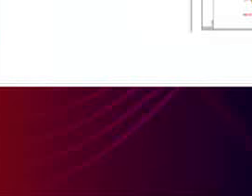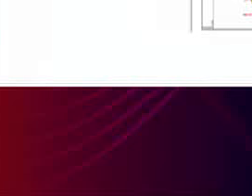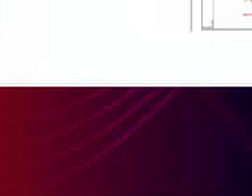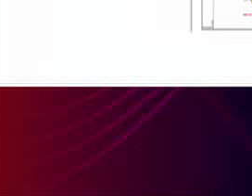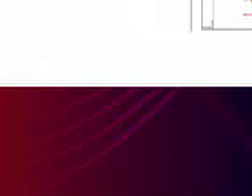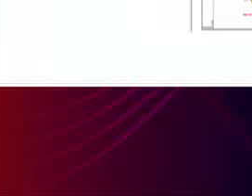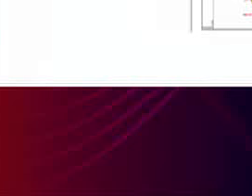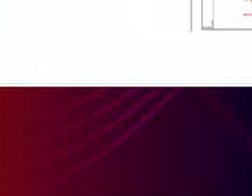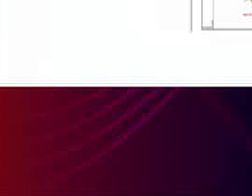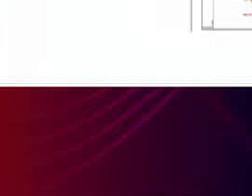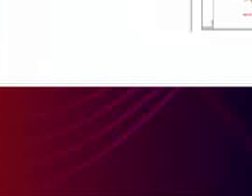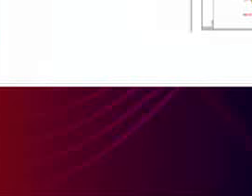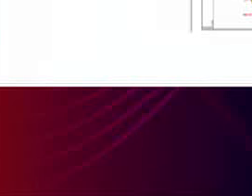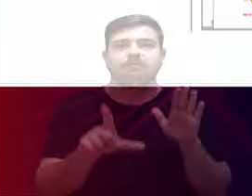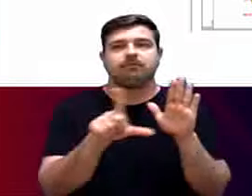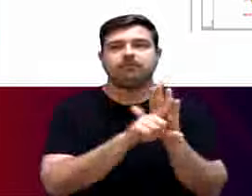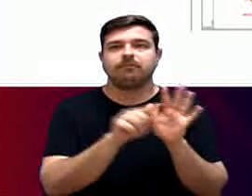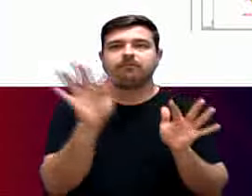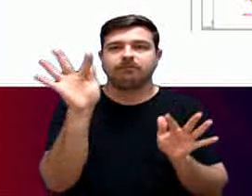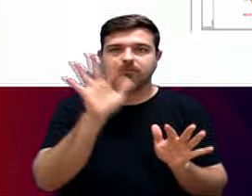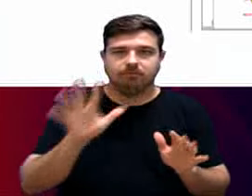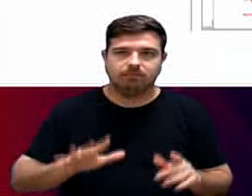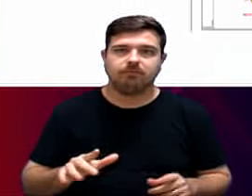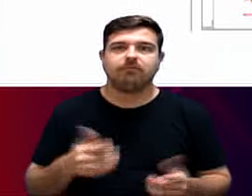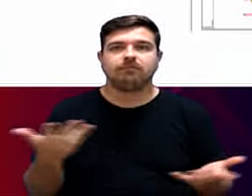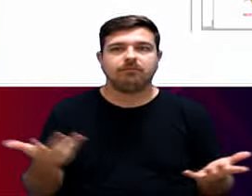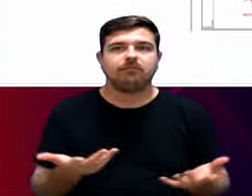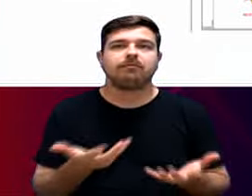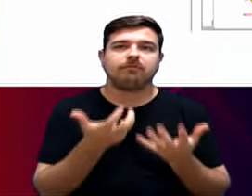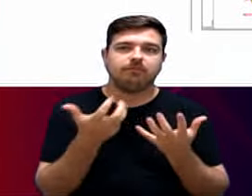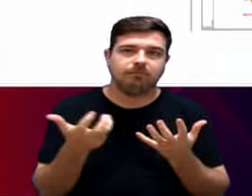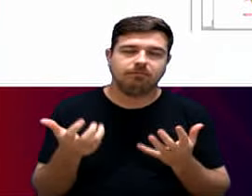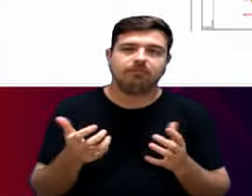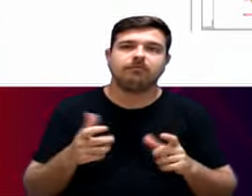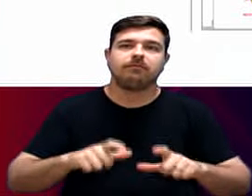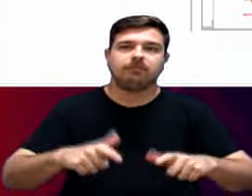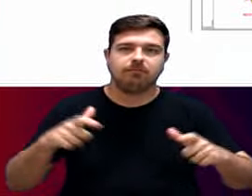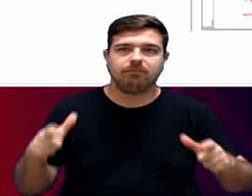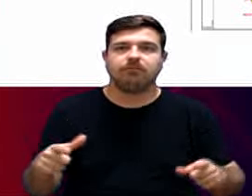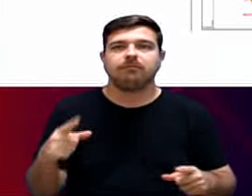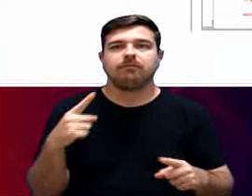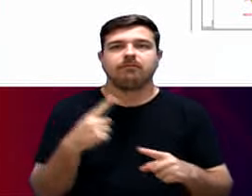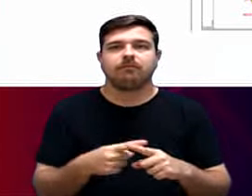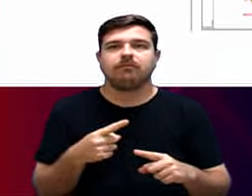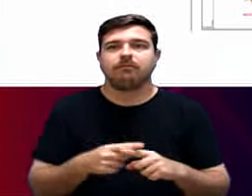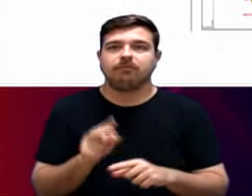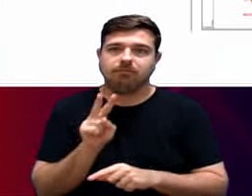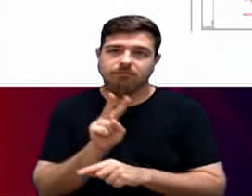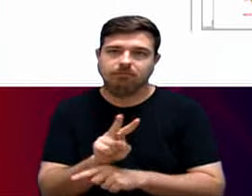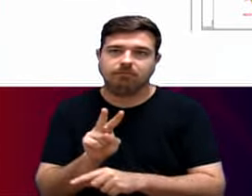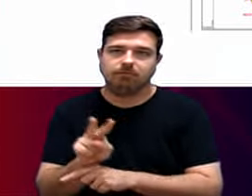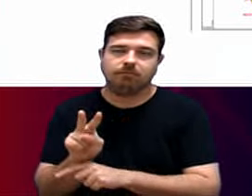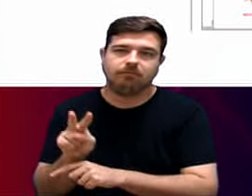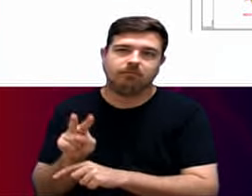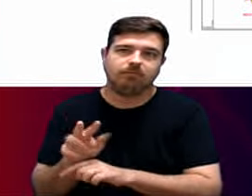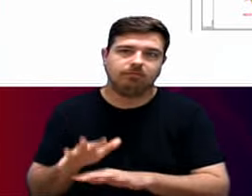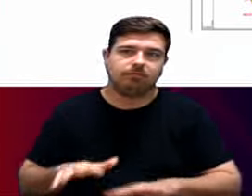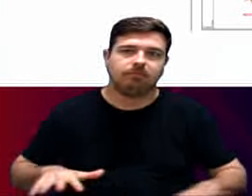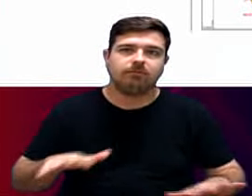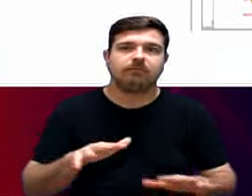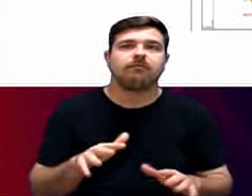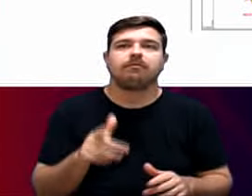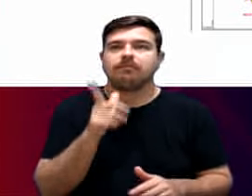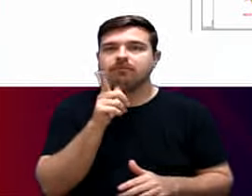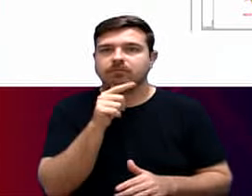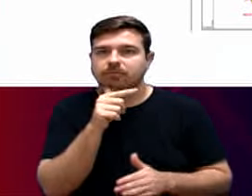em lei federal a proposta é ampliar de certa forma com o objetivo de proteger os cursos